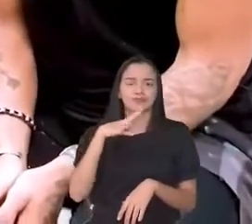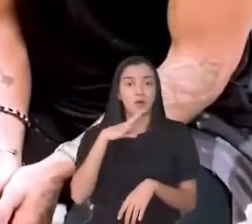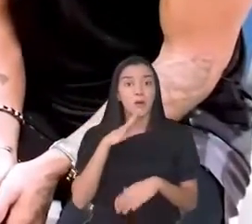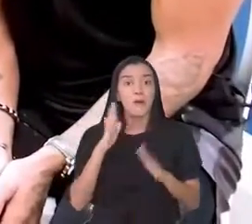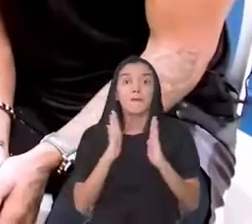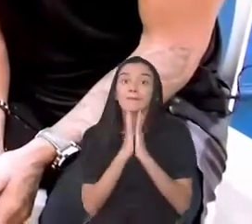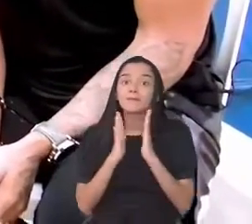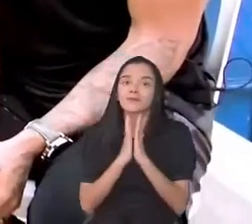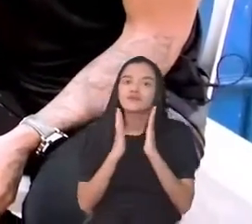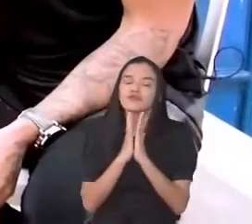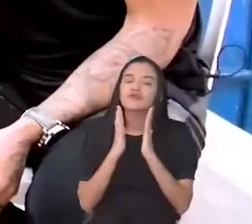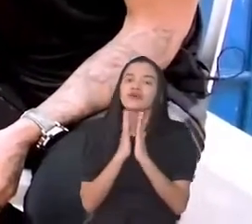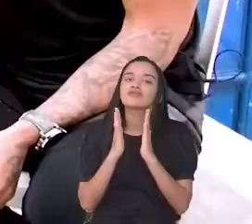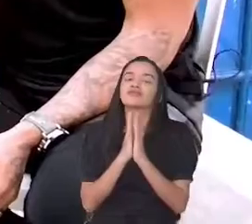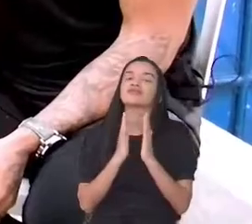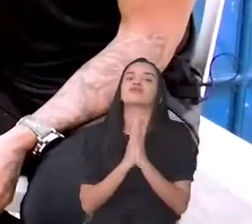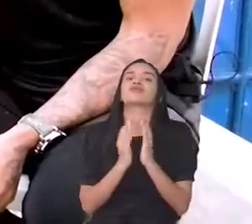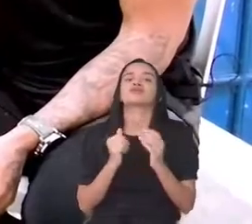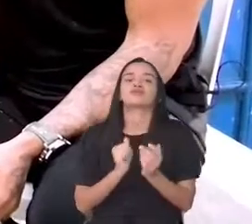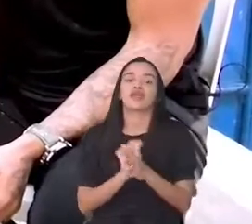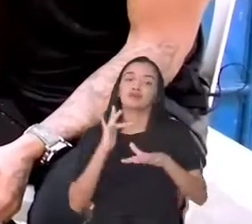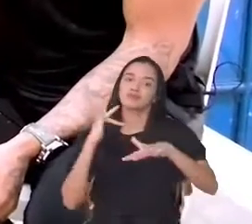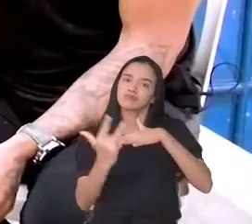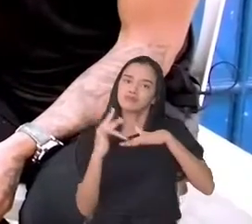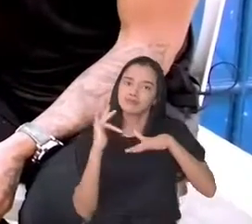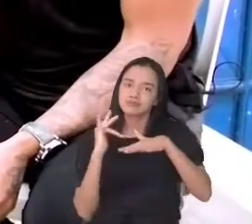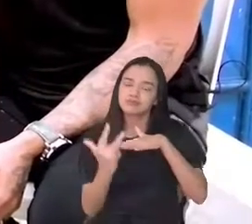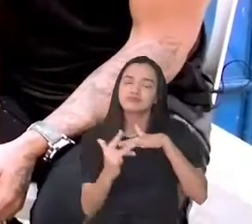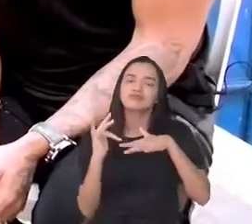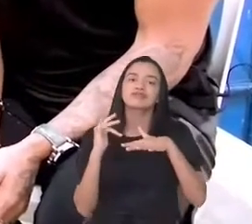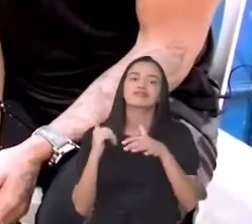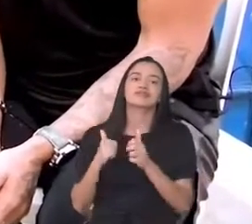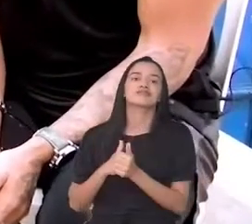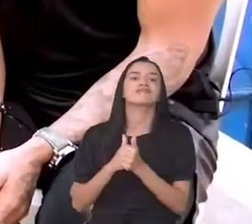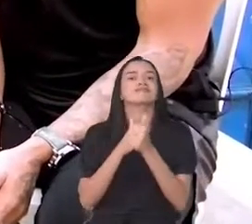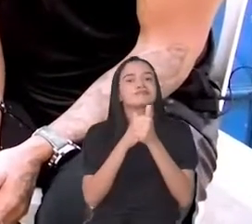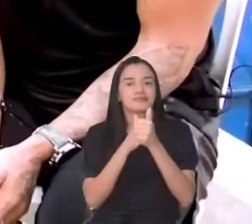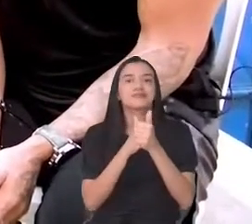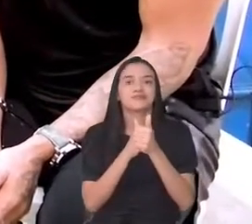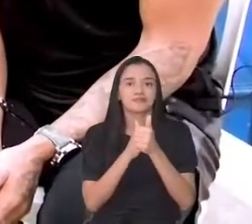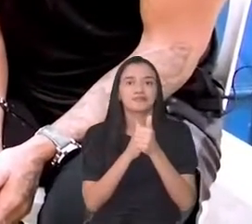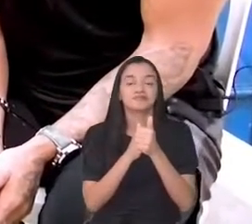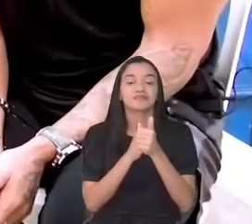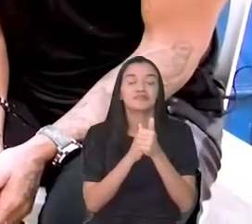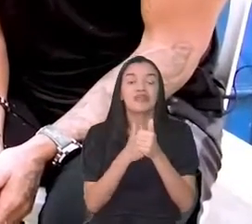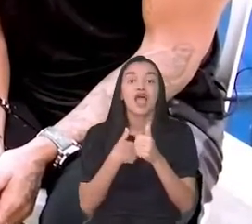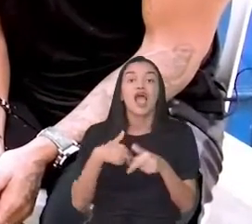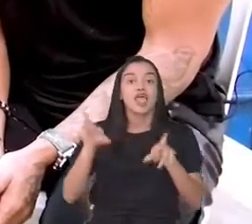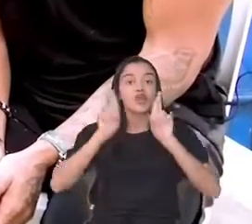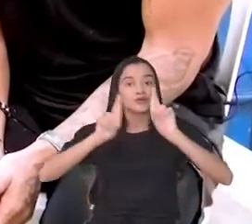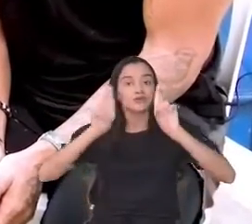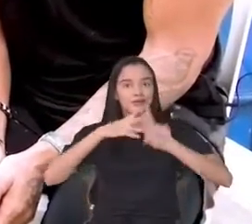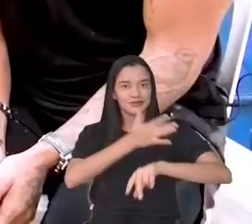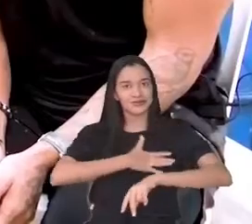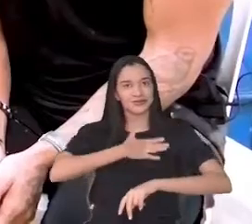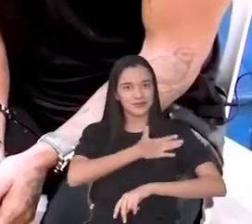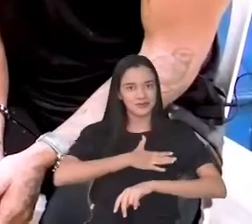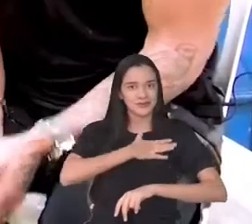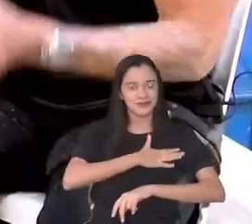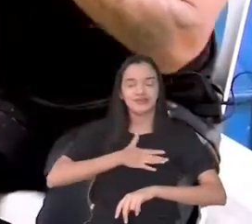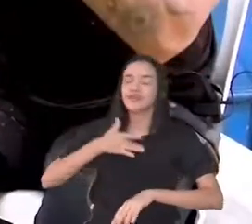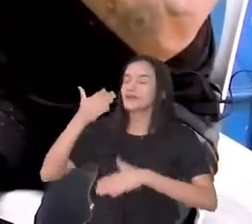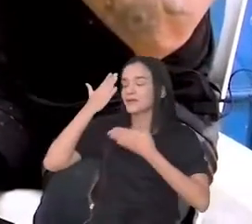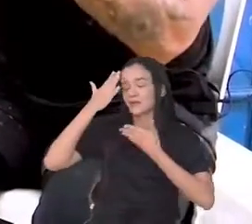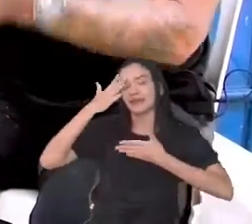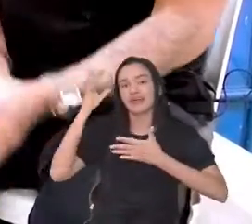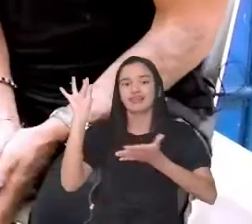favor, sigam nas redes sociais, acompanhem o trabalho, se deleitem. E eu espero que vocês tenham gostado demais, Rafa. Obrigada,